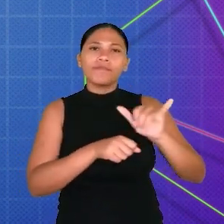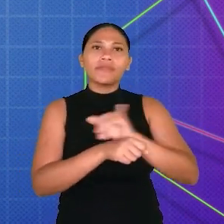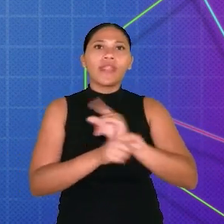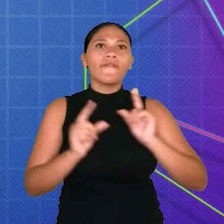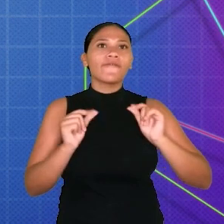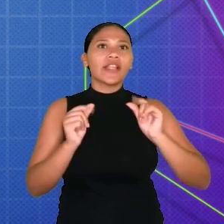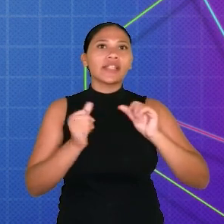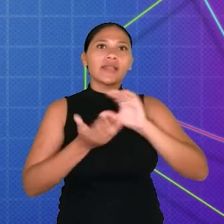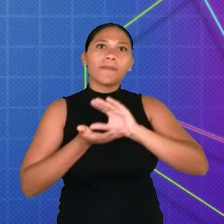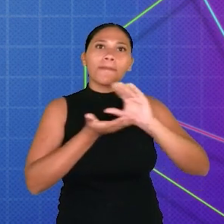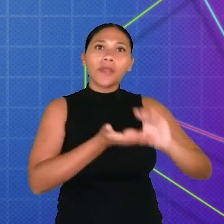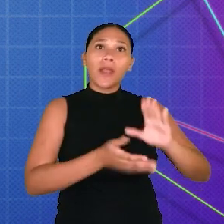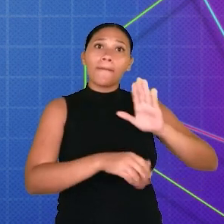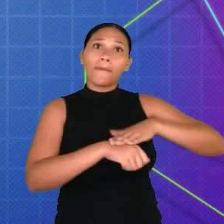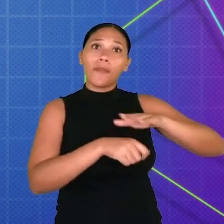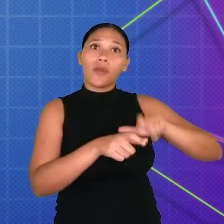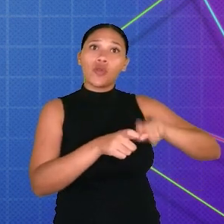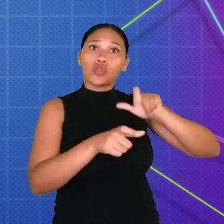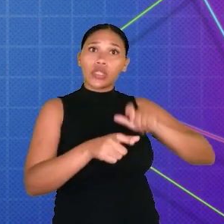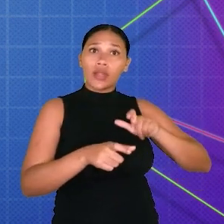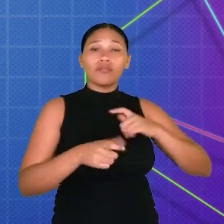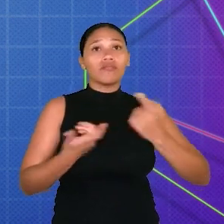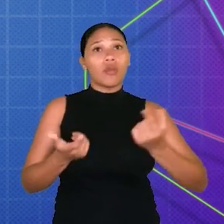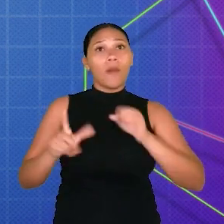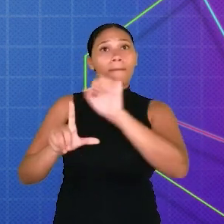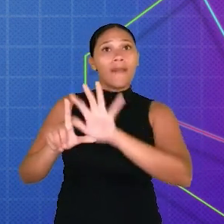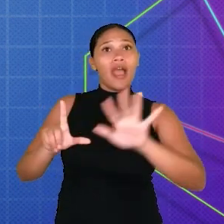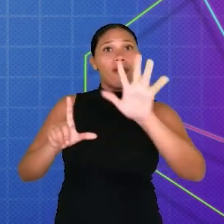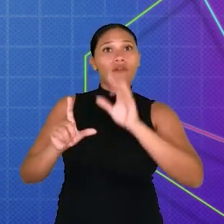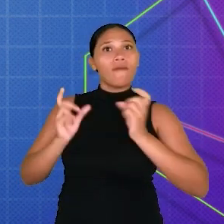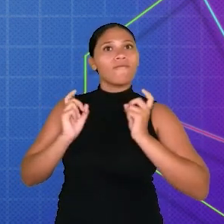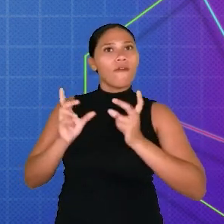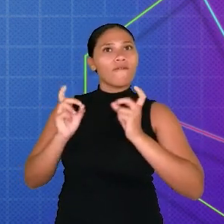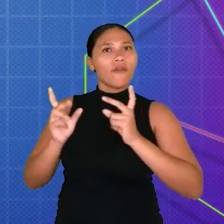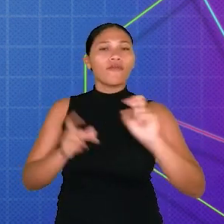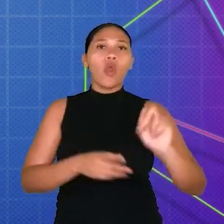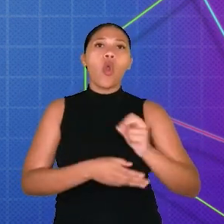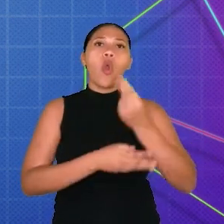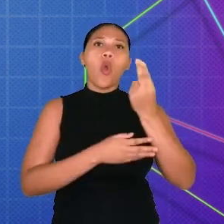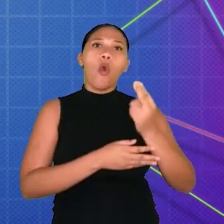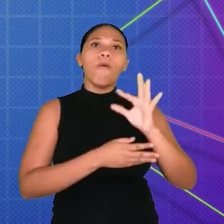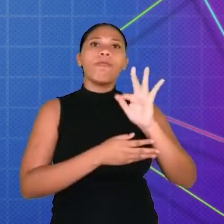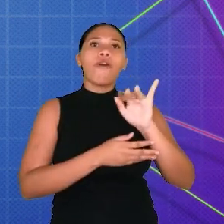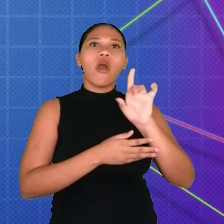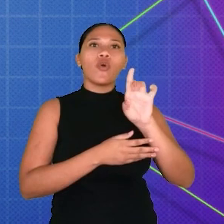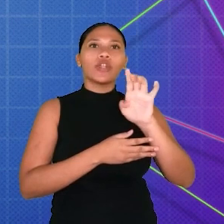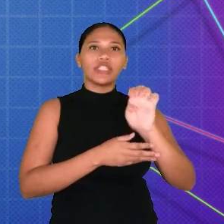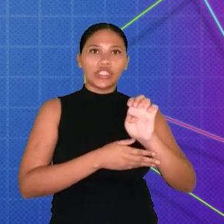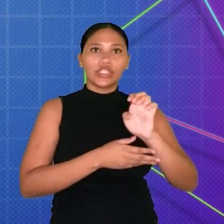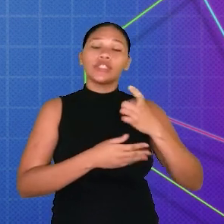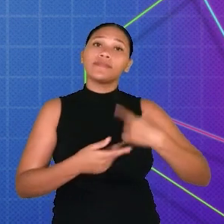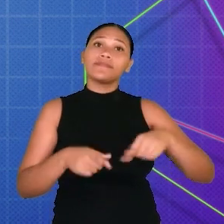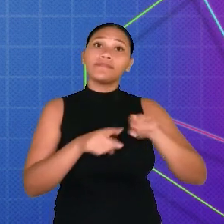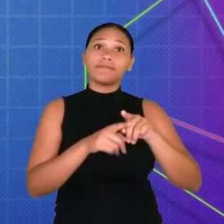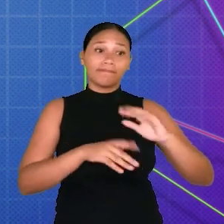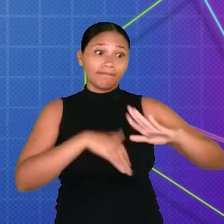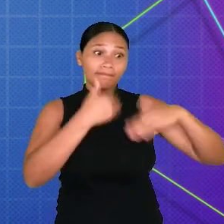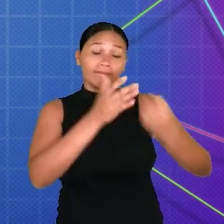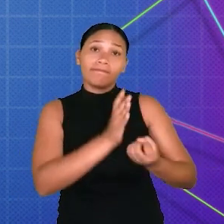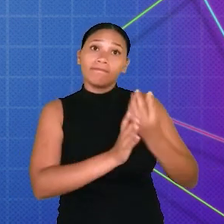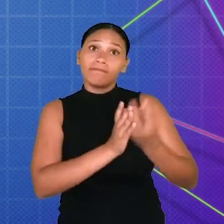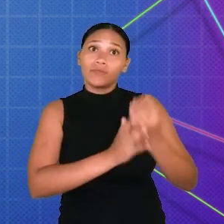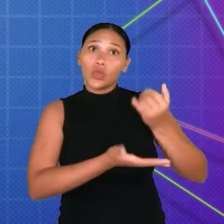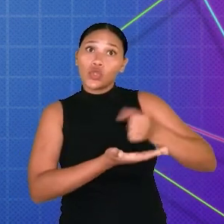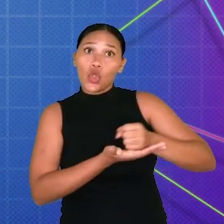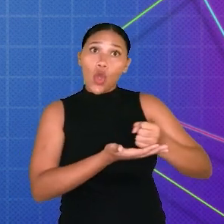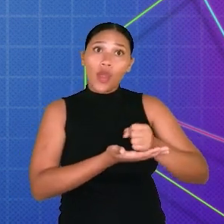mecanismos de financiamentos independentes, como vitrines digitais e crowdfunding. Diversas ferramentas de desenvolvimento desses jogos